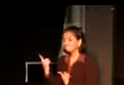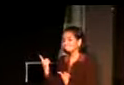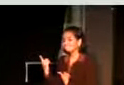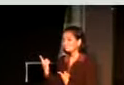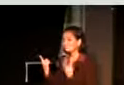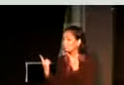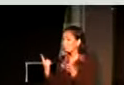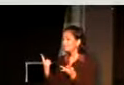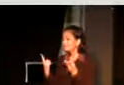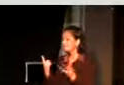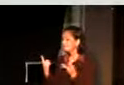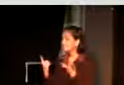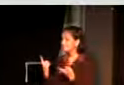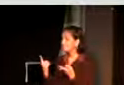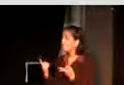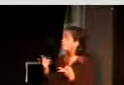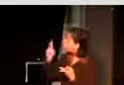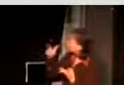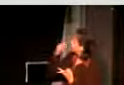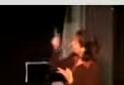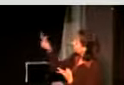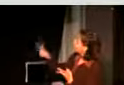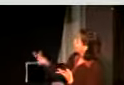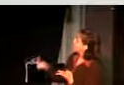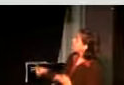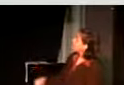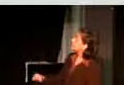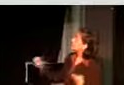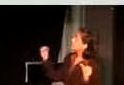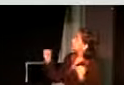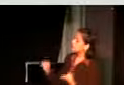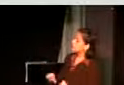mais uma pode dizer esse aí